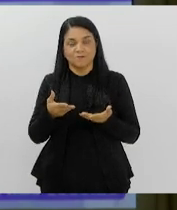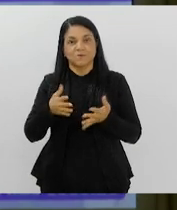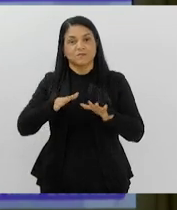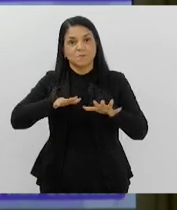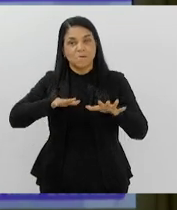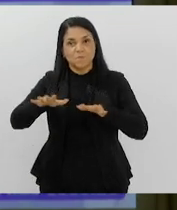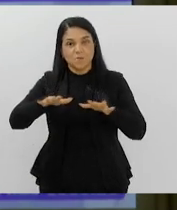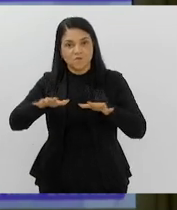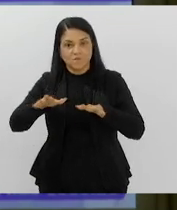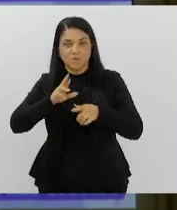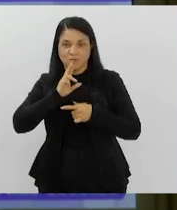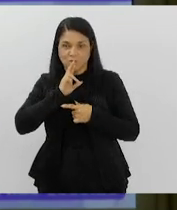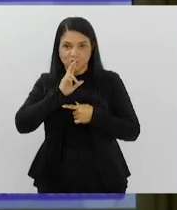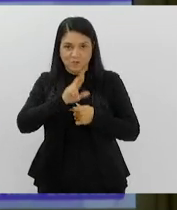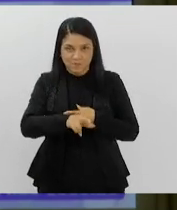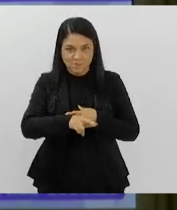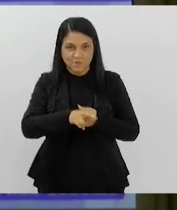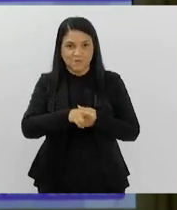do resultado, né,